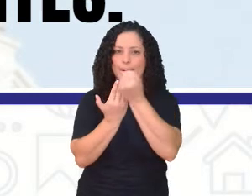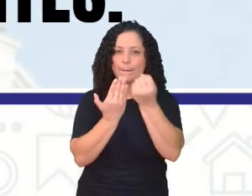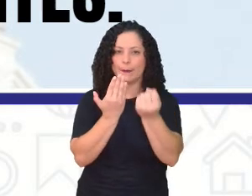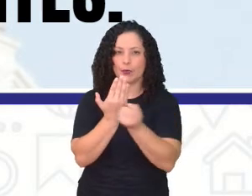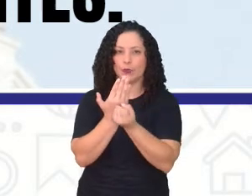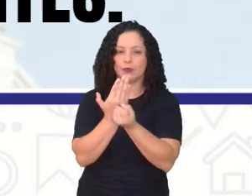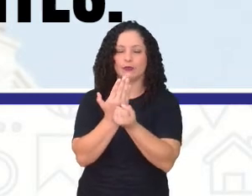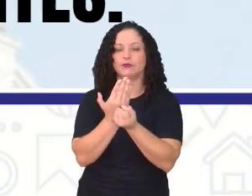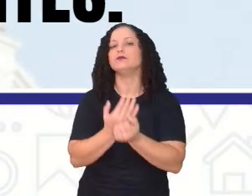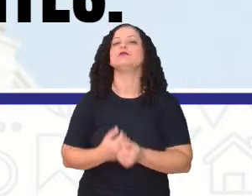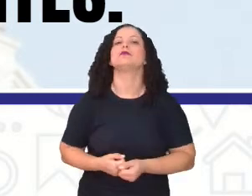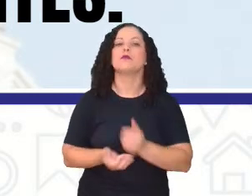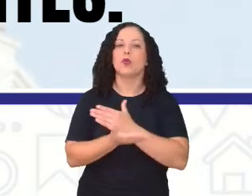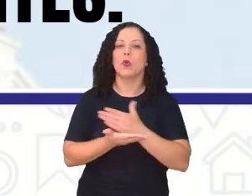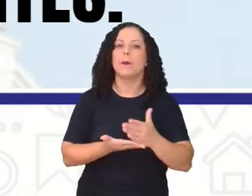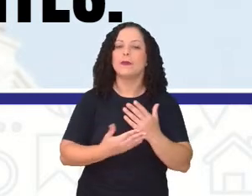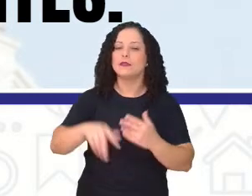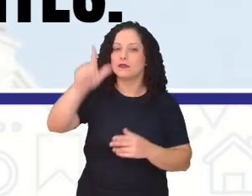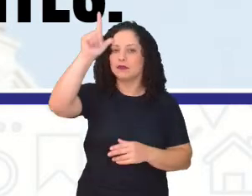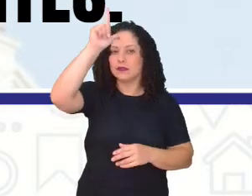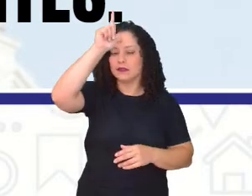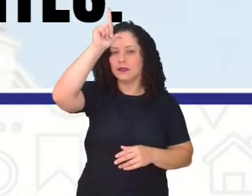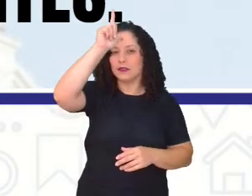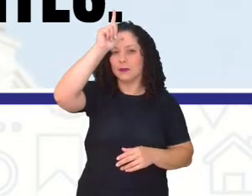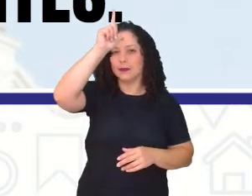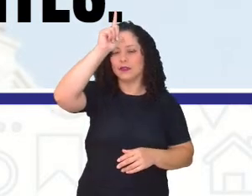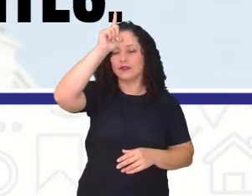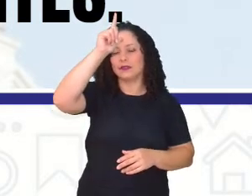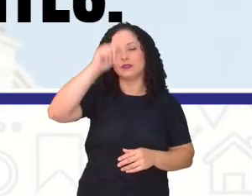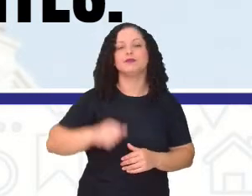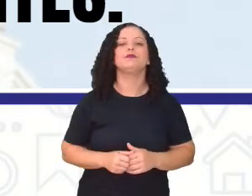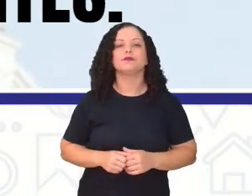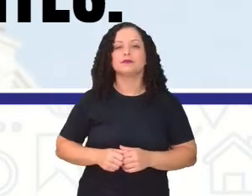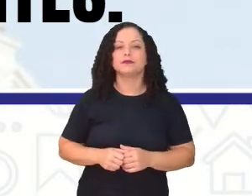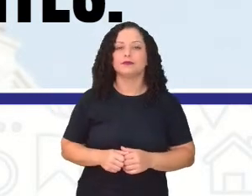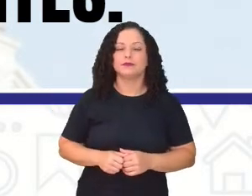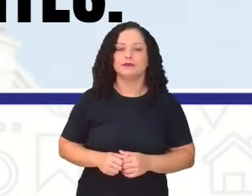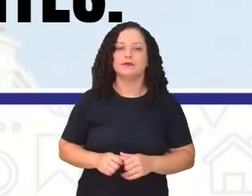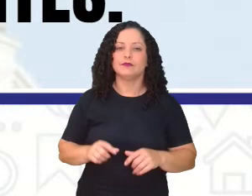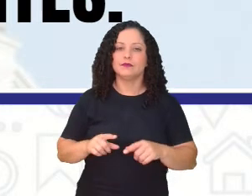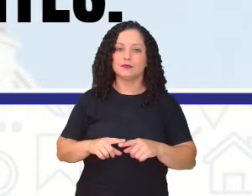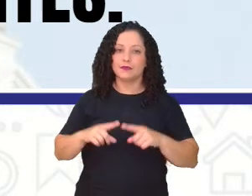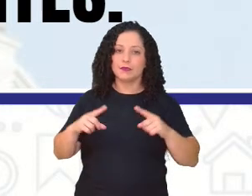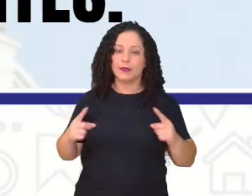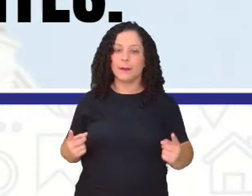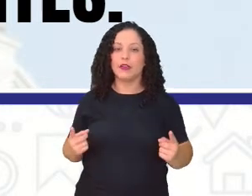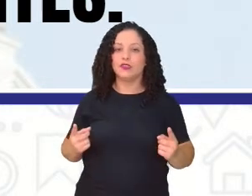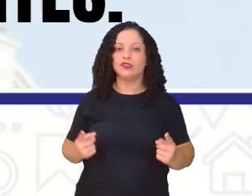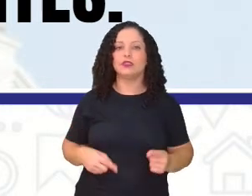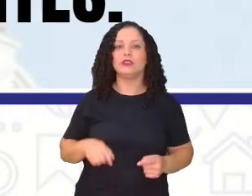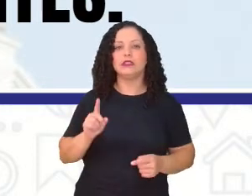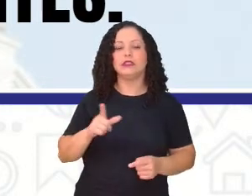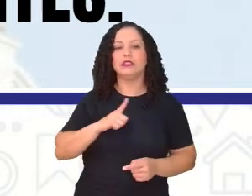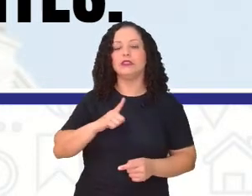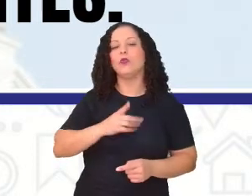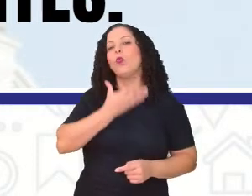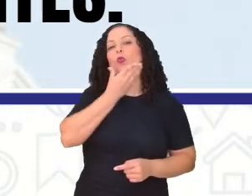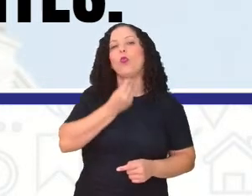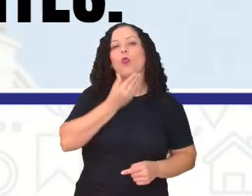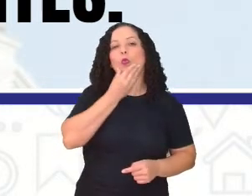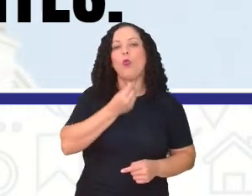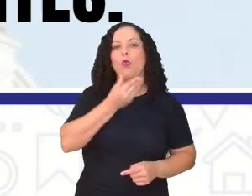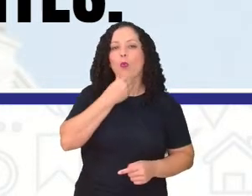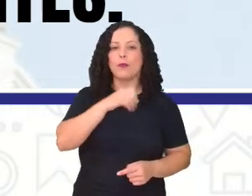do momento, na verdade existiam precursores, mas a partir do momento em que o monge agostiniano Martinho